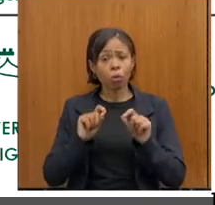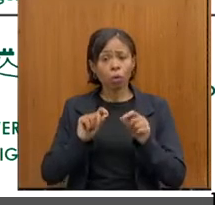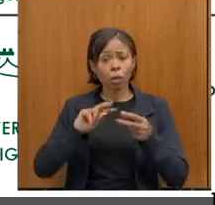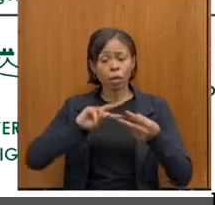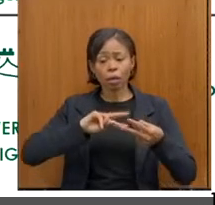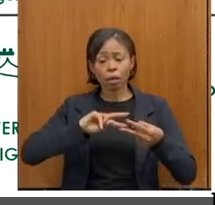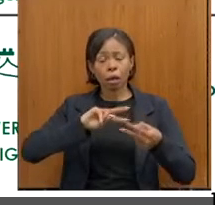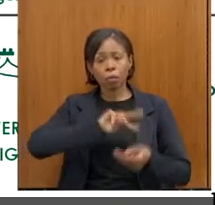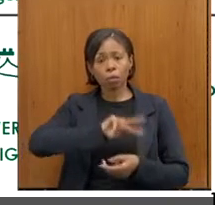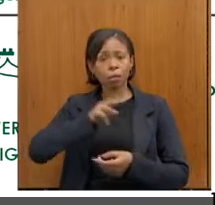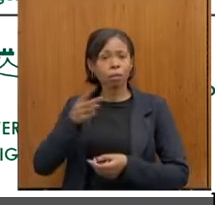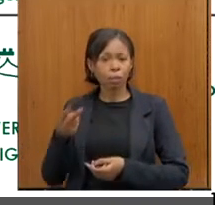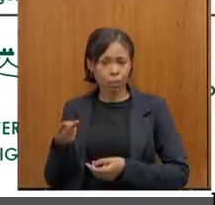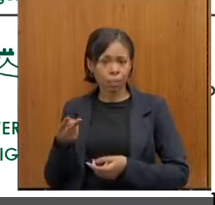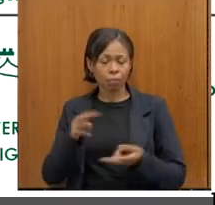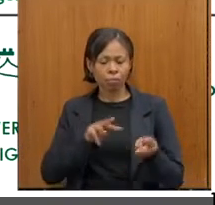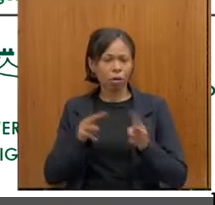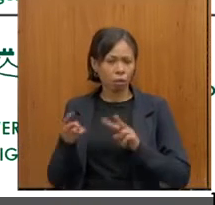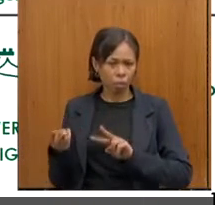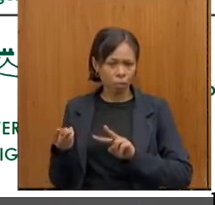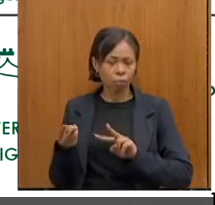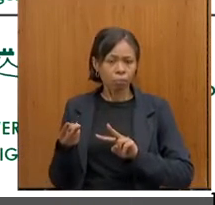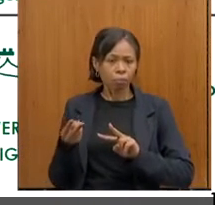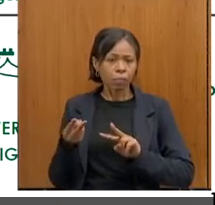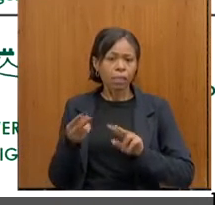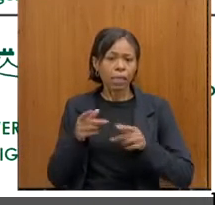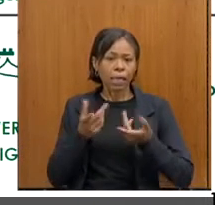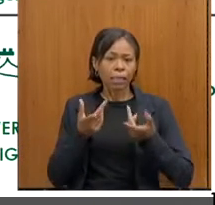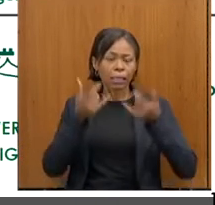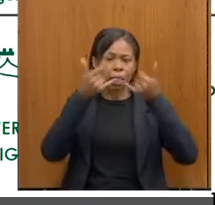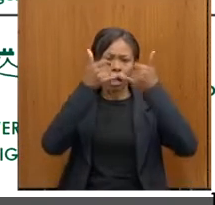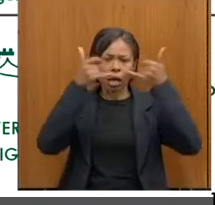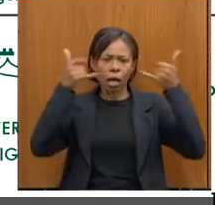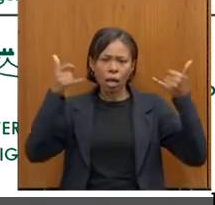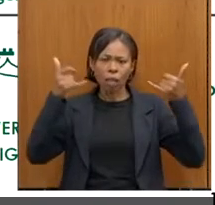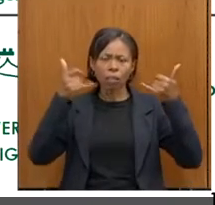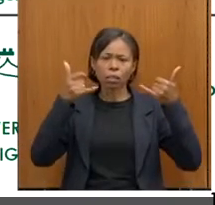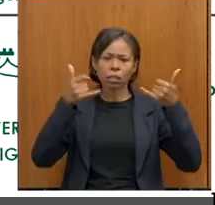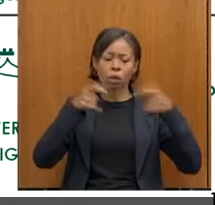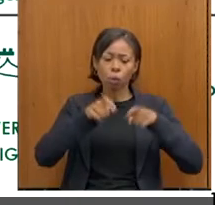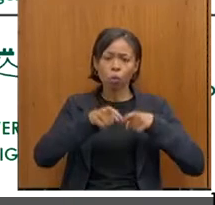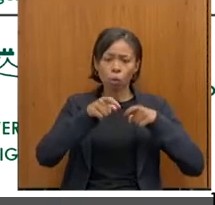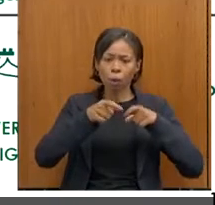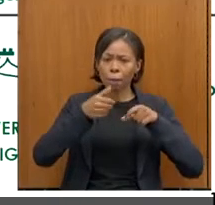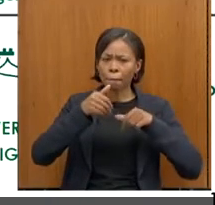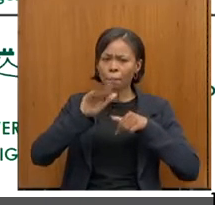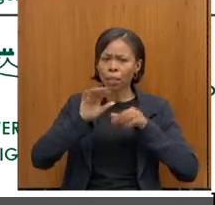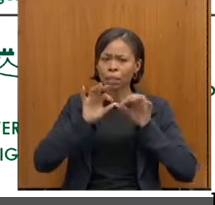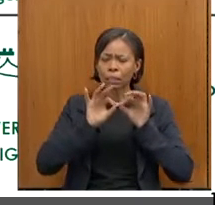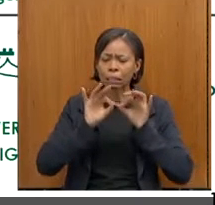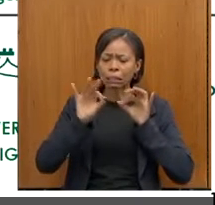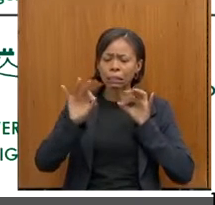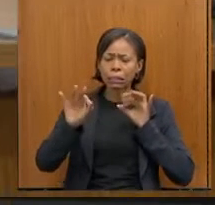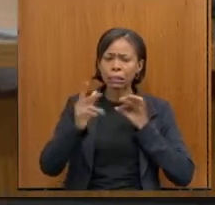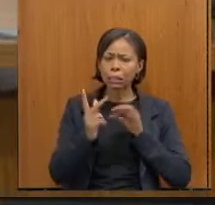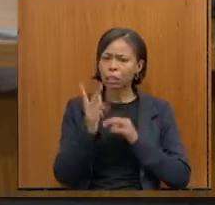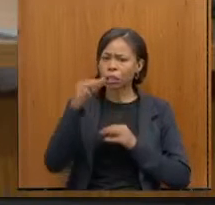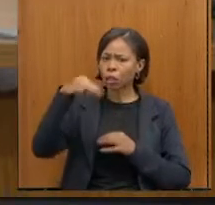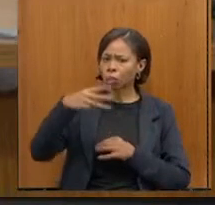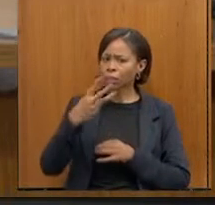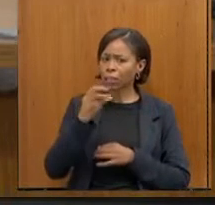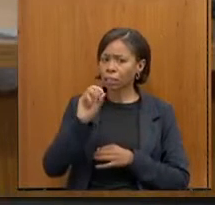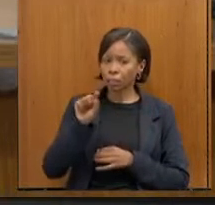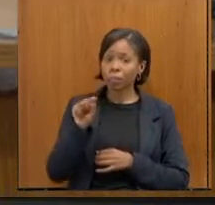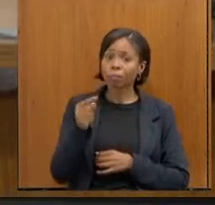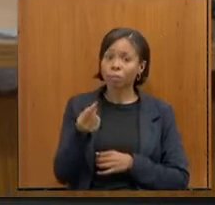da redes rurais monofásicas e trifásicas de mais de 30.000 KM e que a gente construa